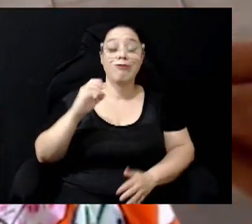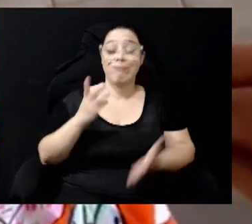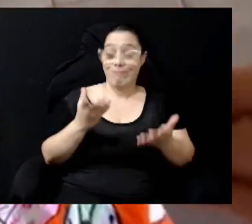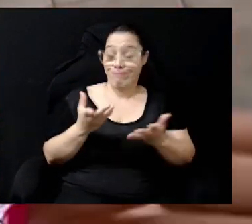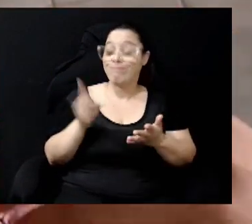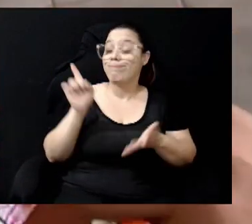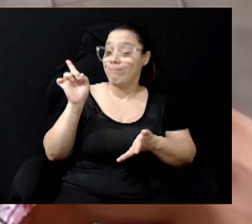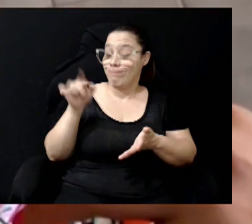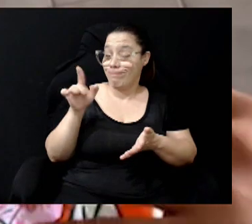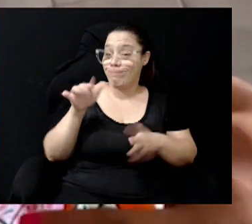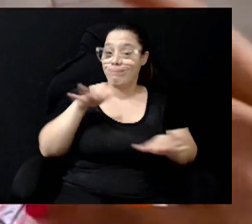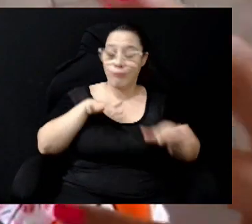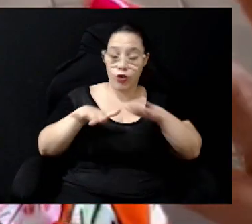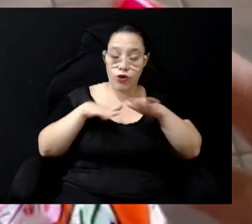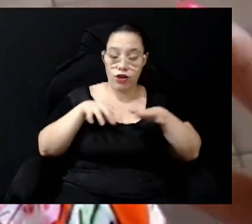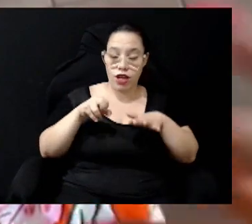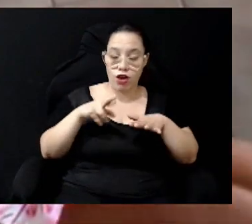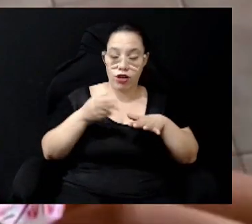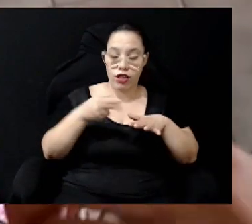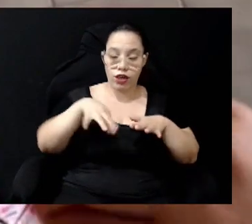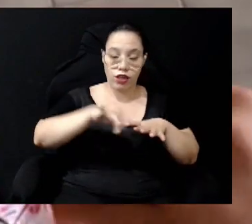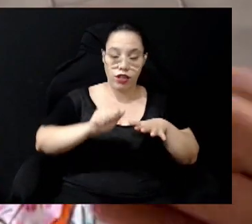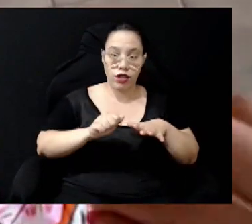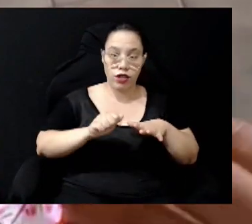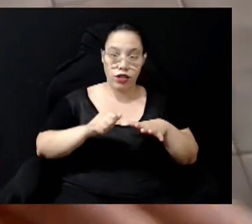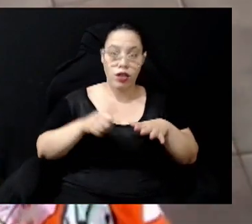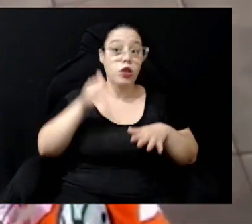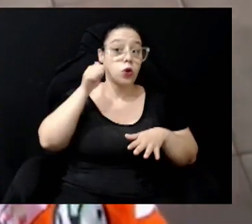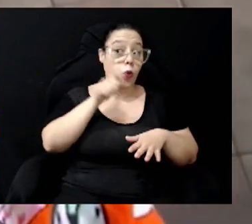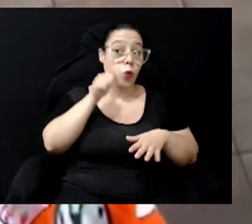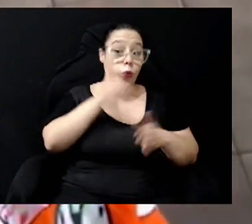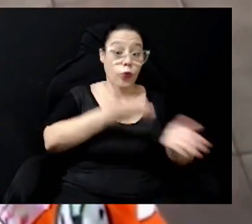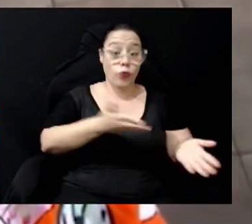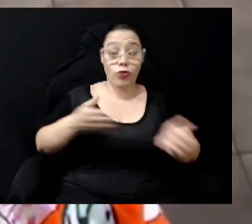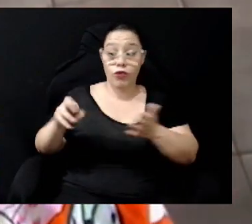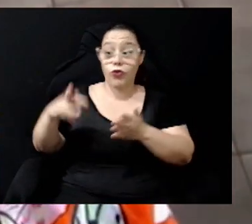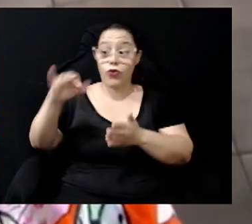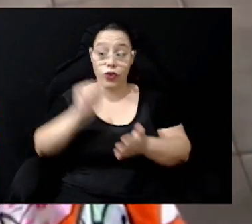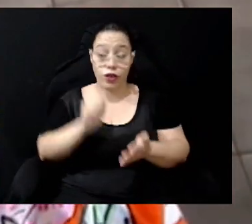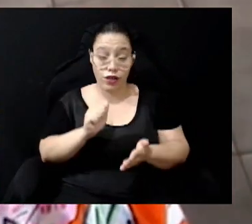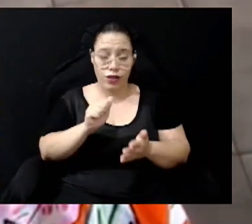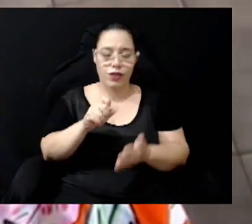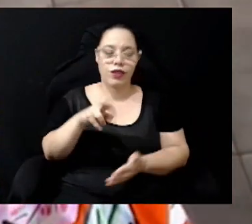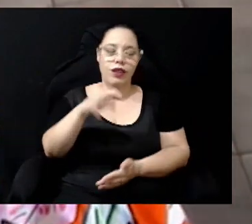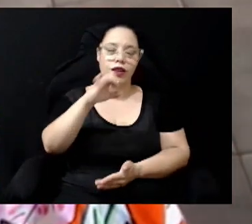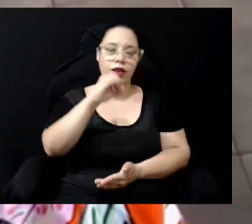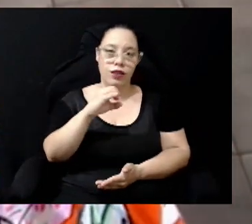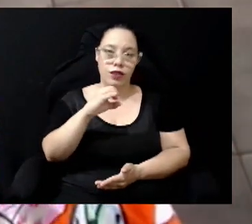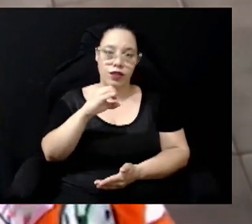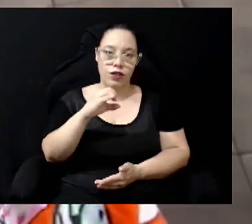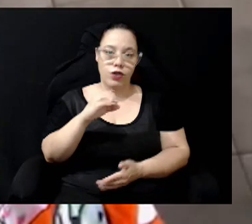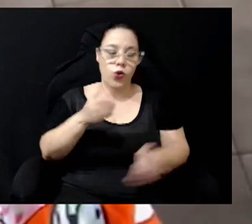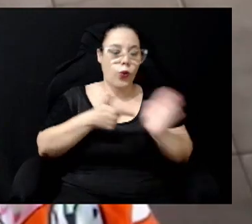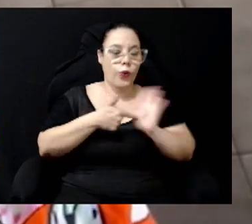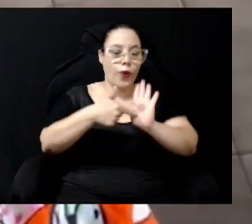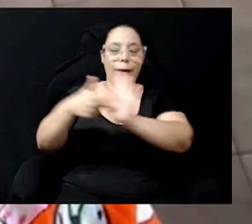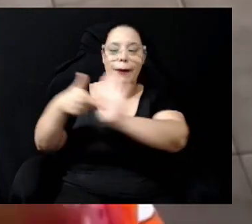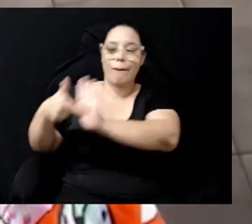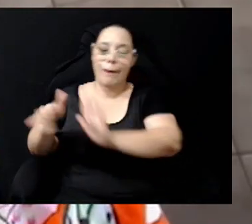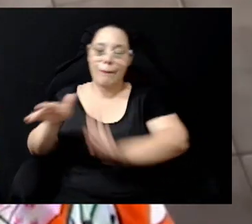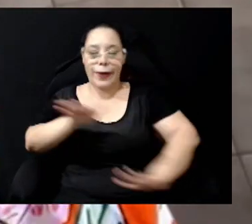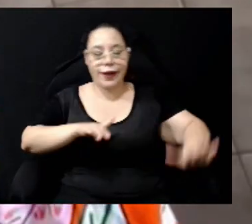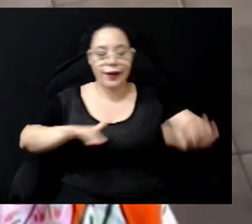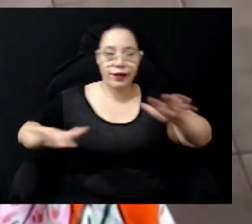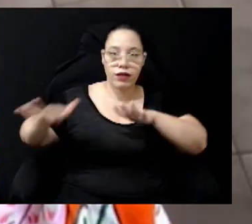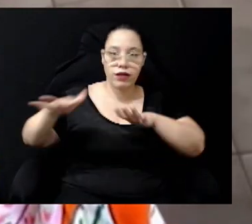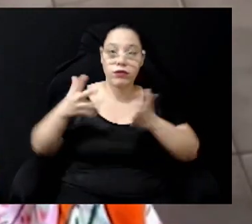na feira, estaremos com as meninas na feira do SESC. As meninas estarão expondo seus produtos. E gostaria de deixar